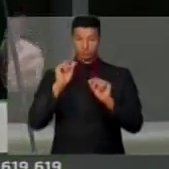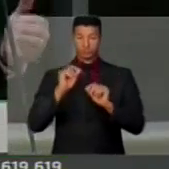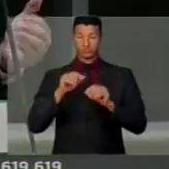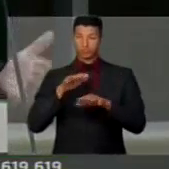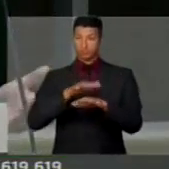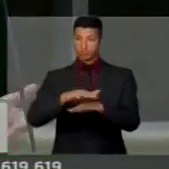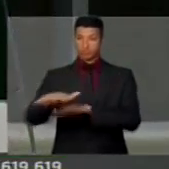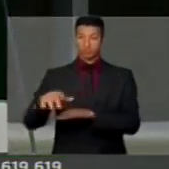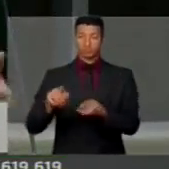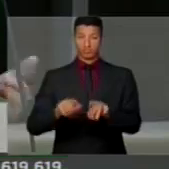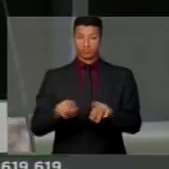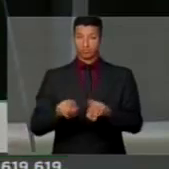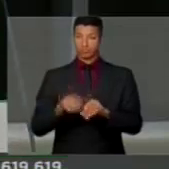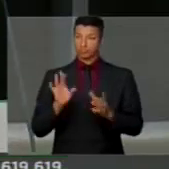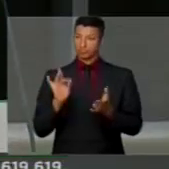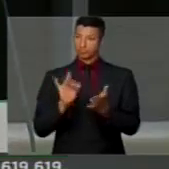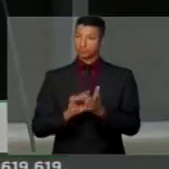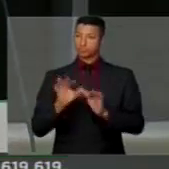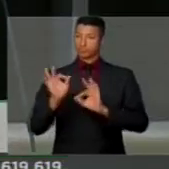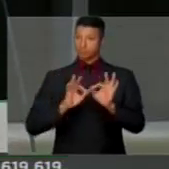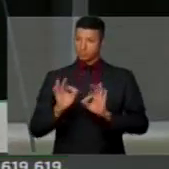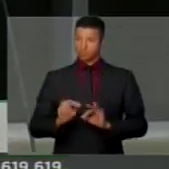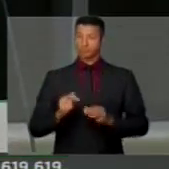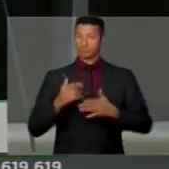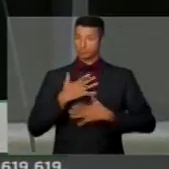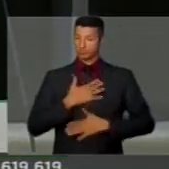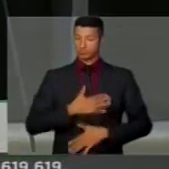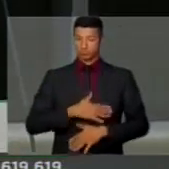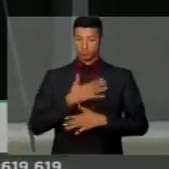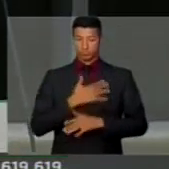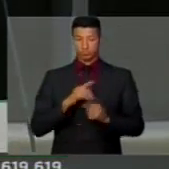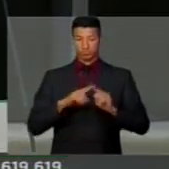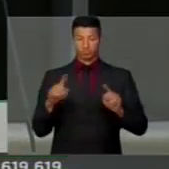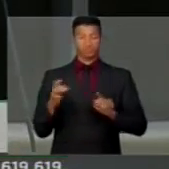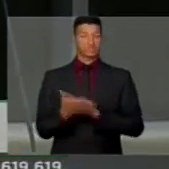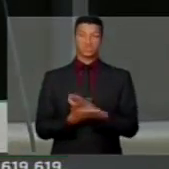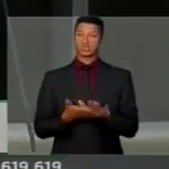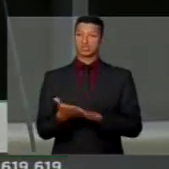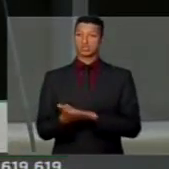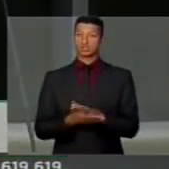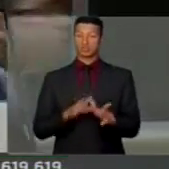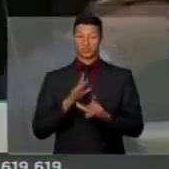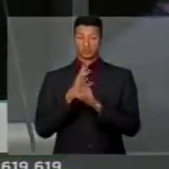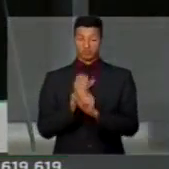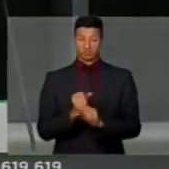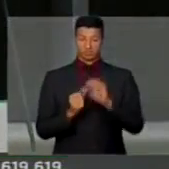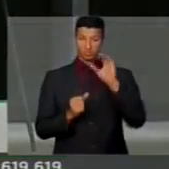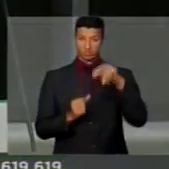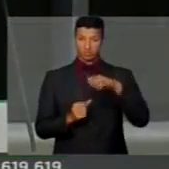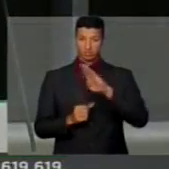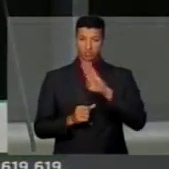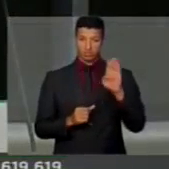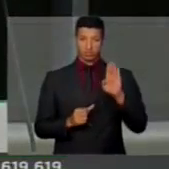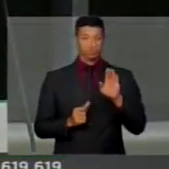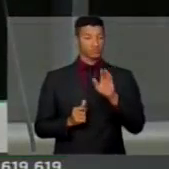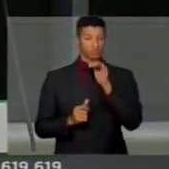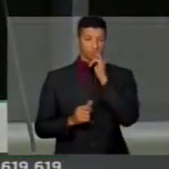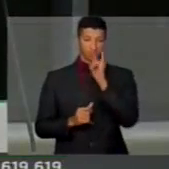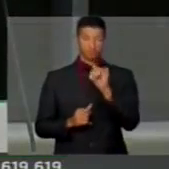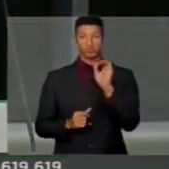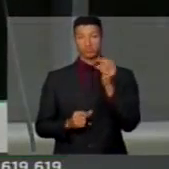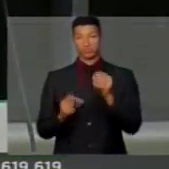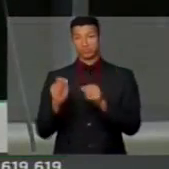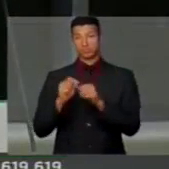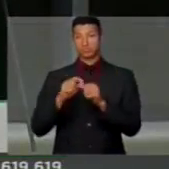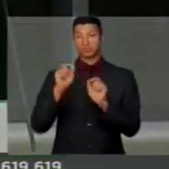as manifestações sejam legítimas, ordeiras e pacíficas, mas em nenhum ponto da nota a CNBB está dizendo ou